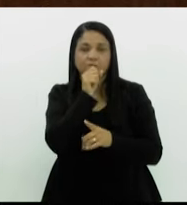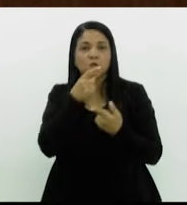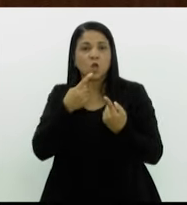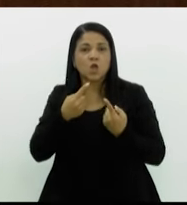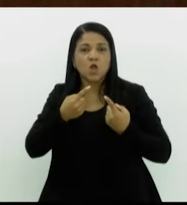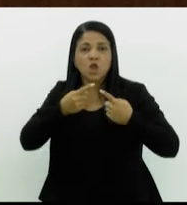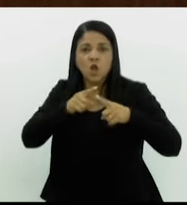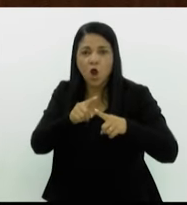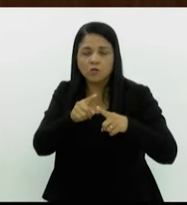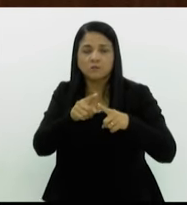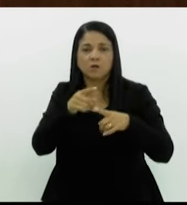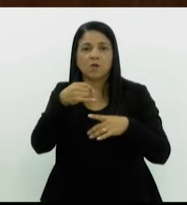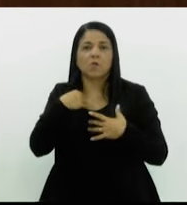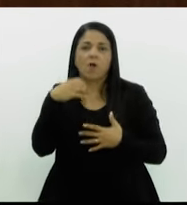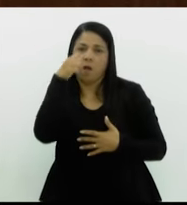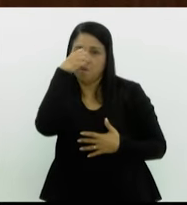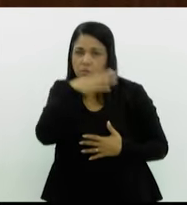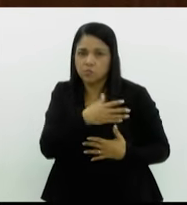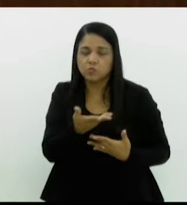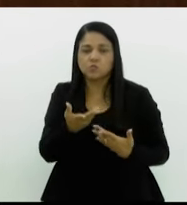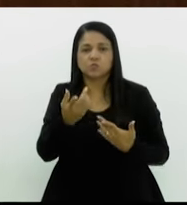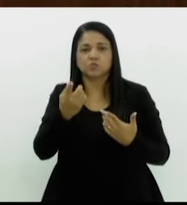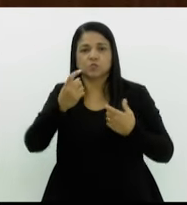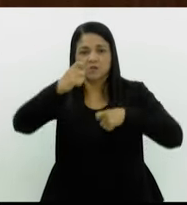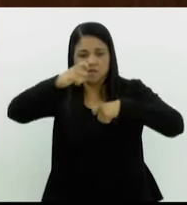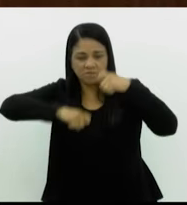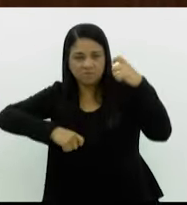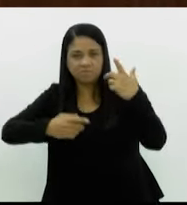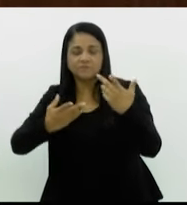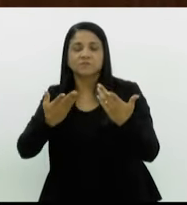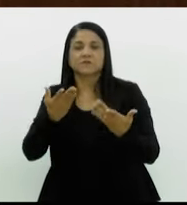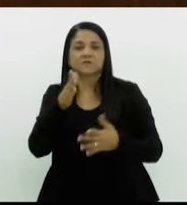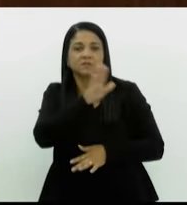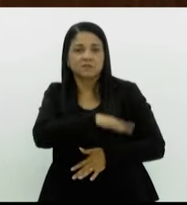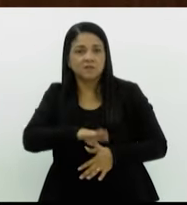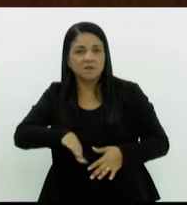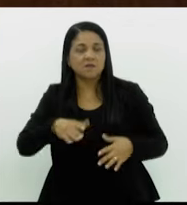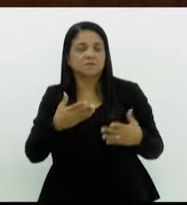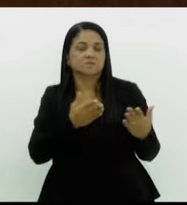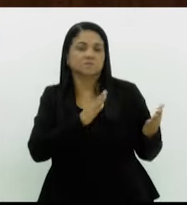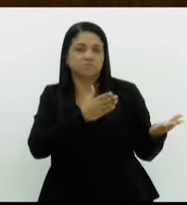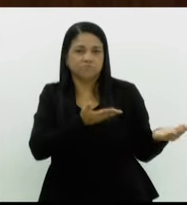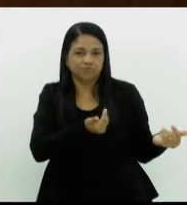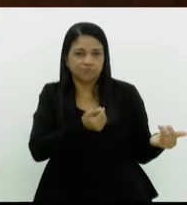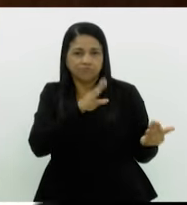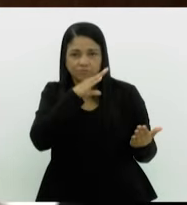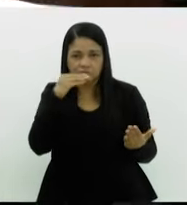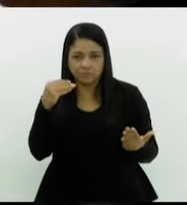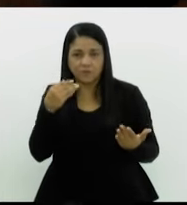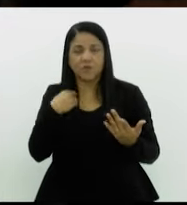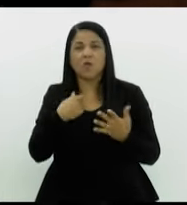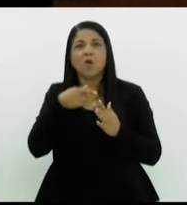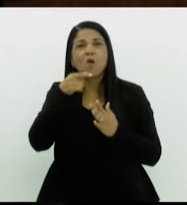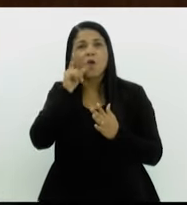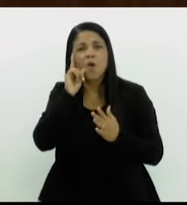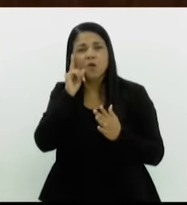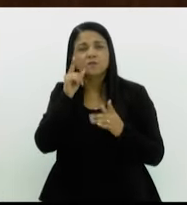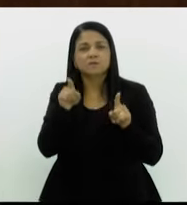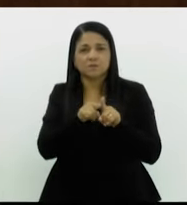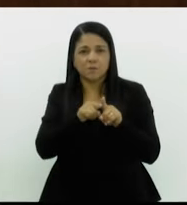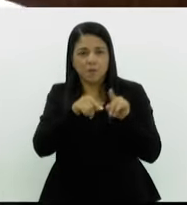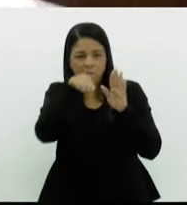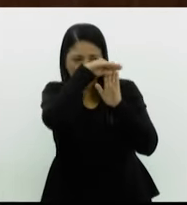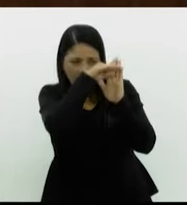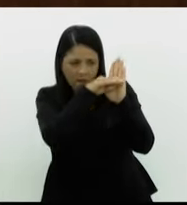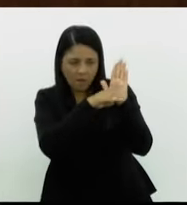de crianças e adolescentes. Queria também aproveitar o momento, falar da pauta de ontem que foi colocada pelo